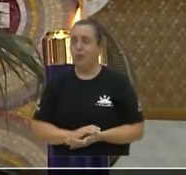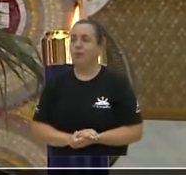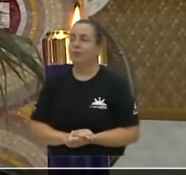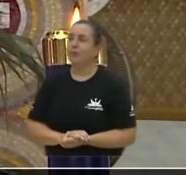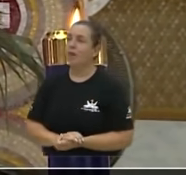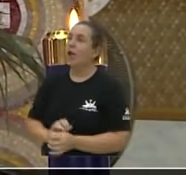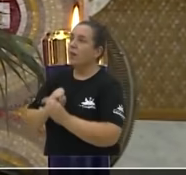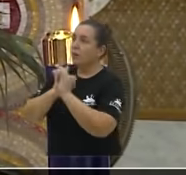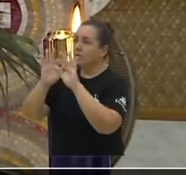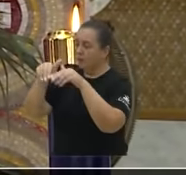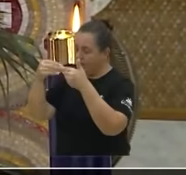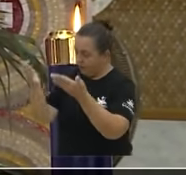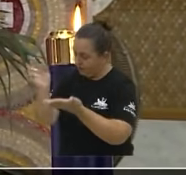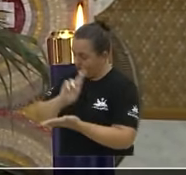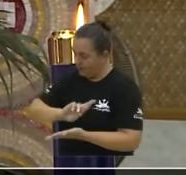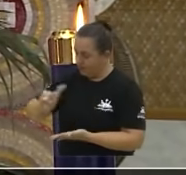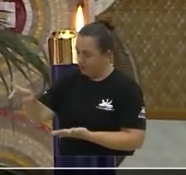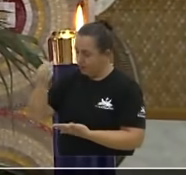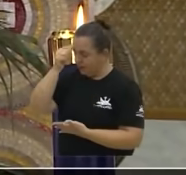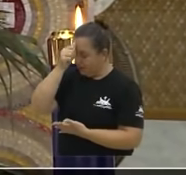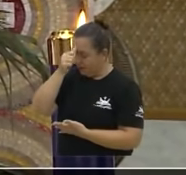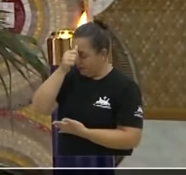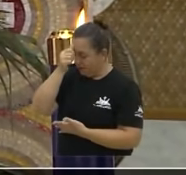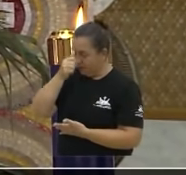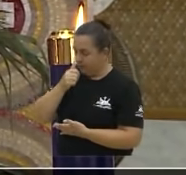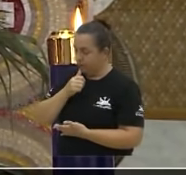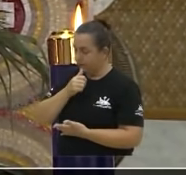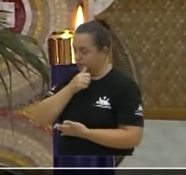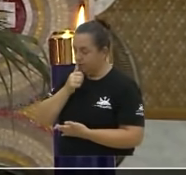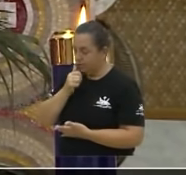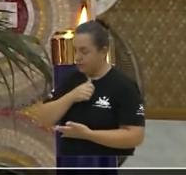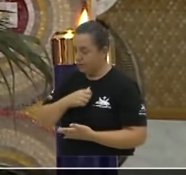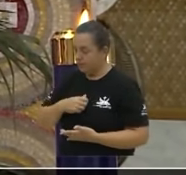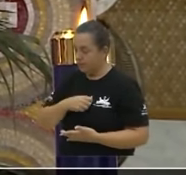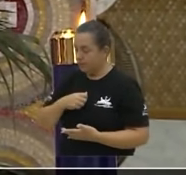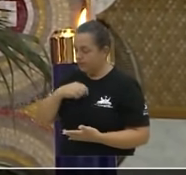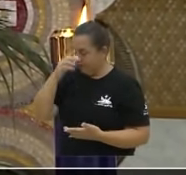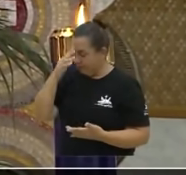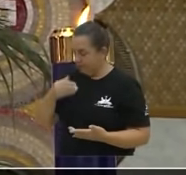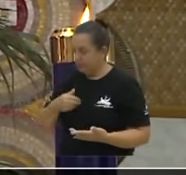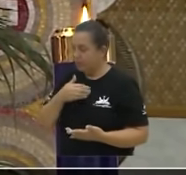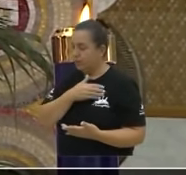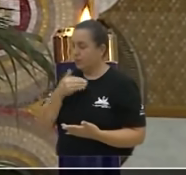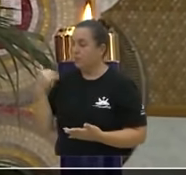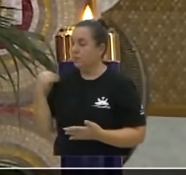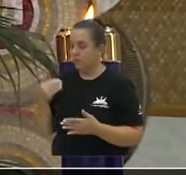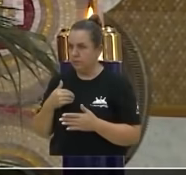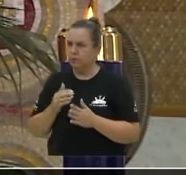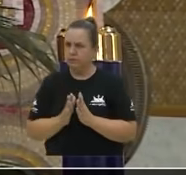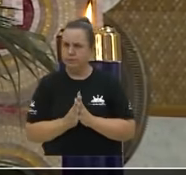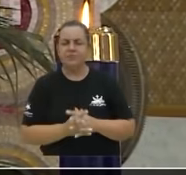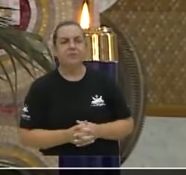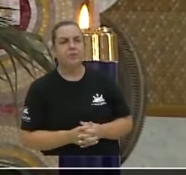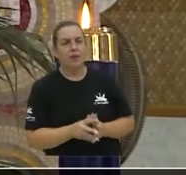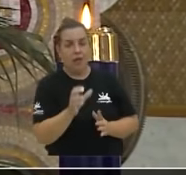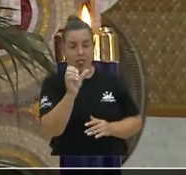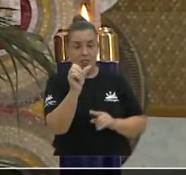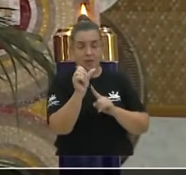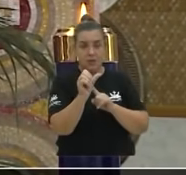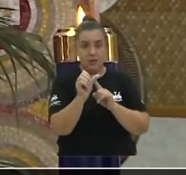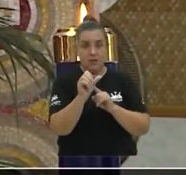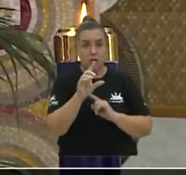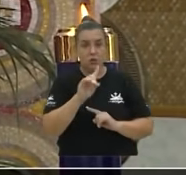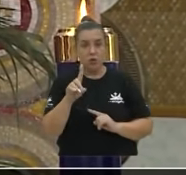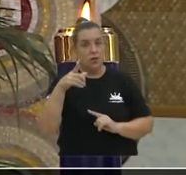segundo João. Glória a vós, Senhor. 6 dias antes da Páscoa, Jesus foi a